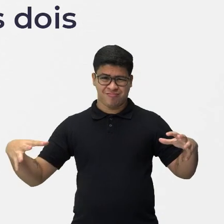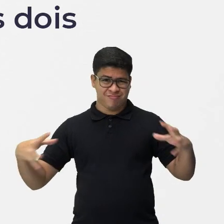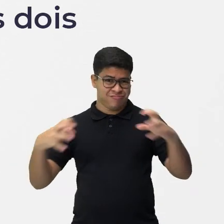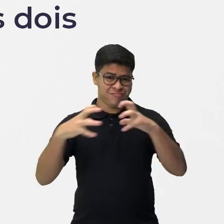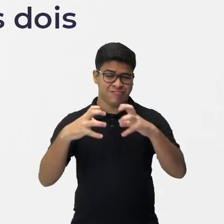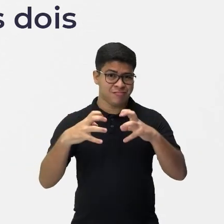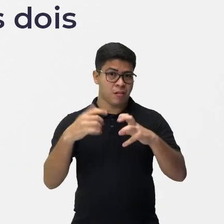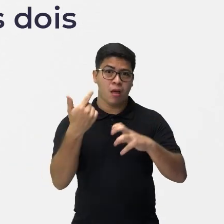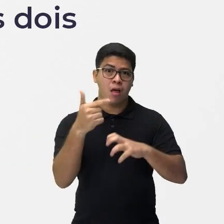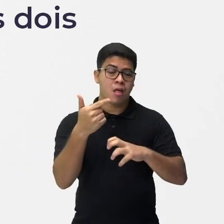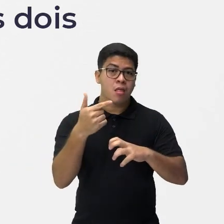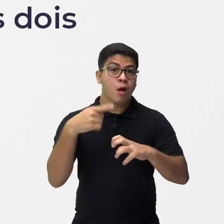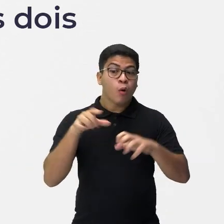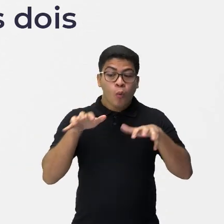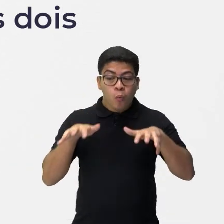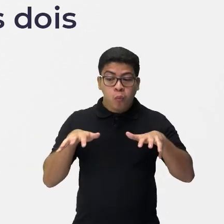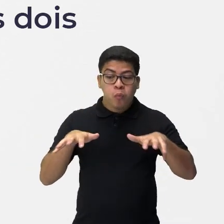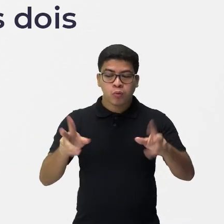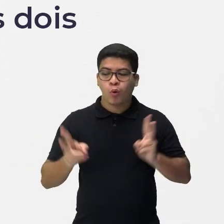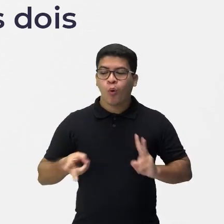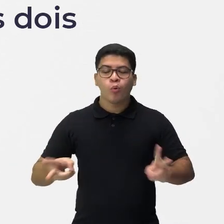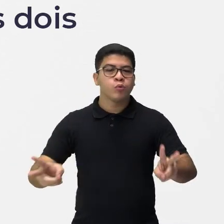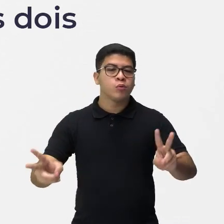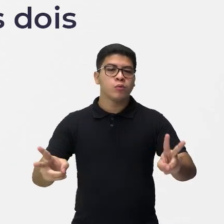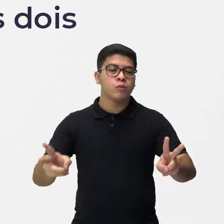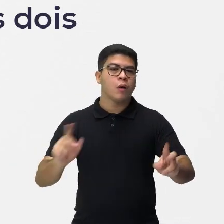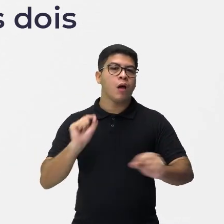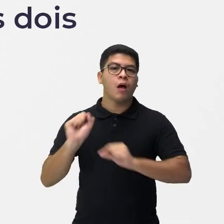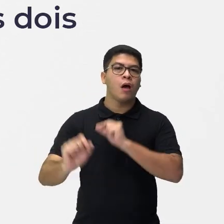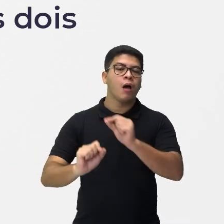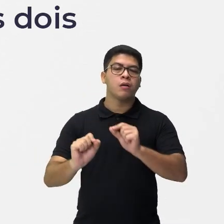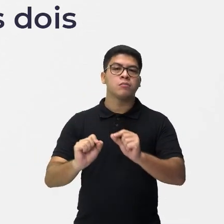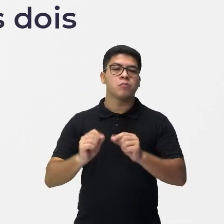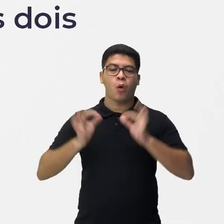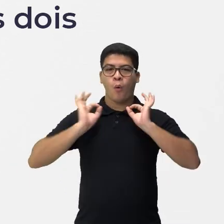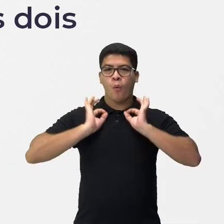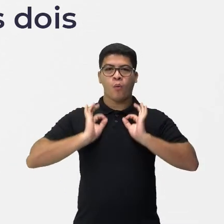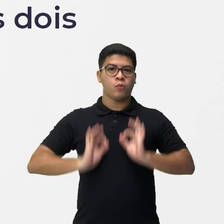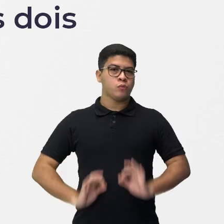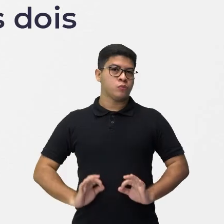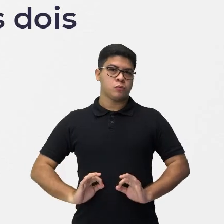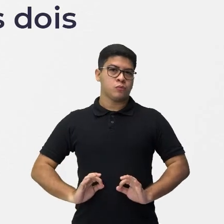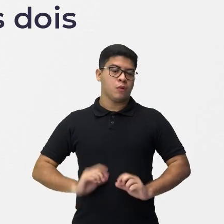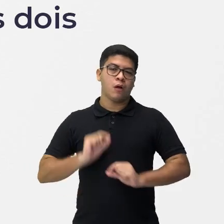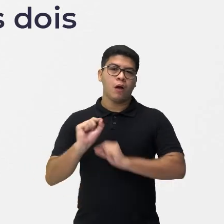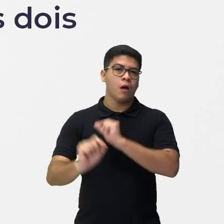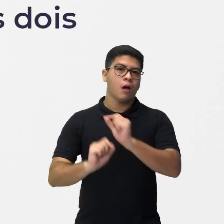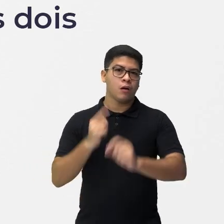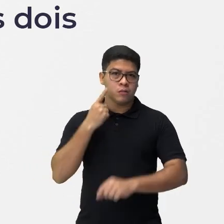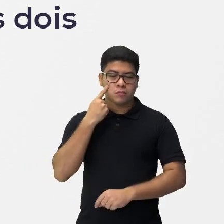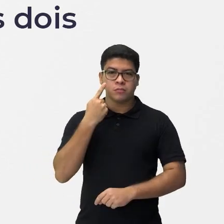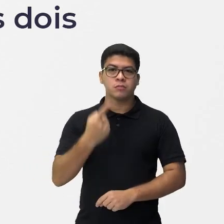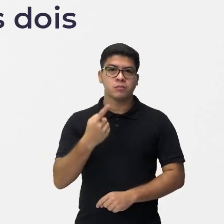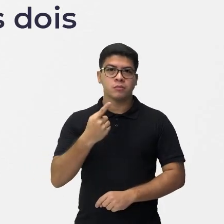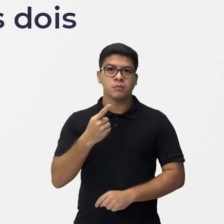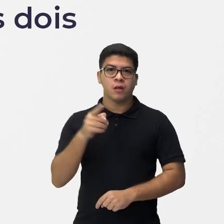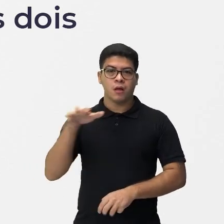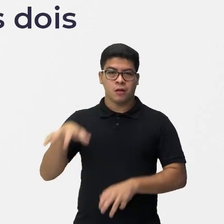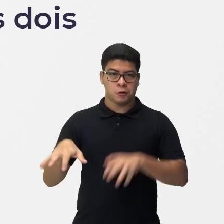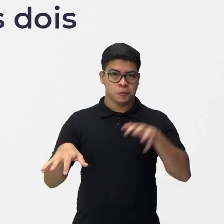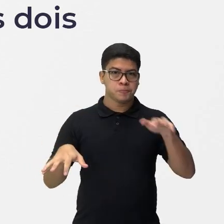haveria neutralidade em casos de anexações de alguns países europeus por ambas as